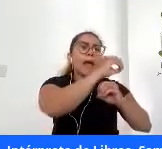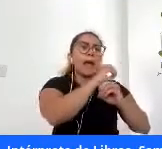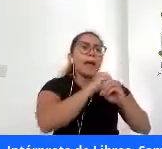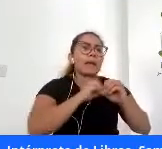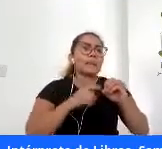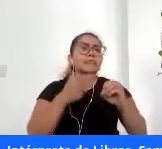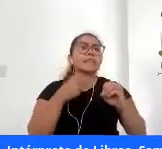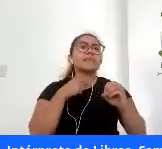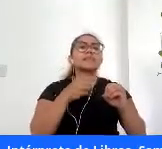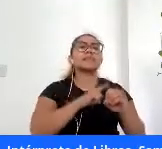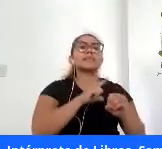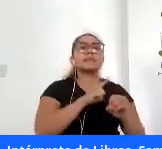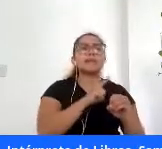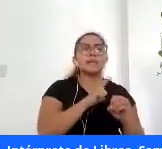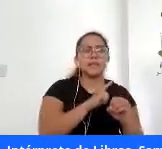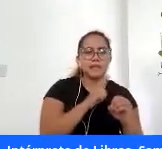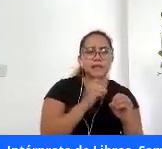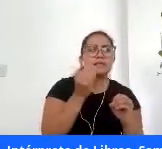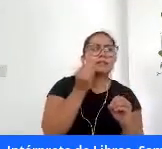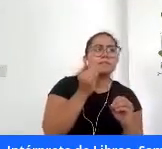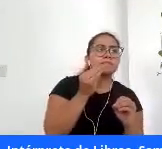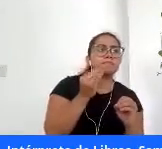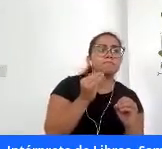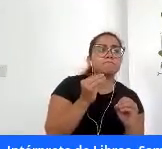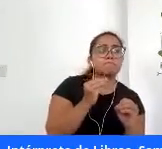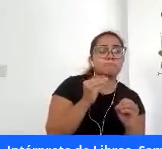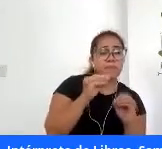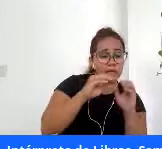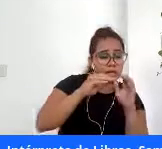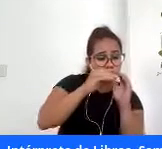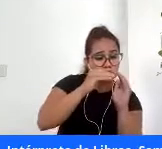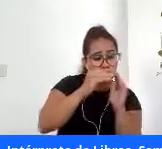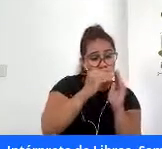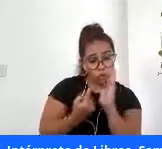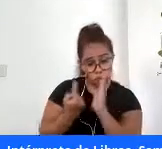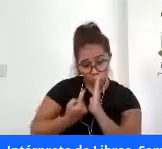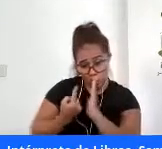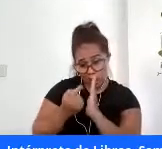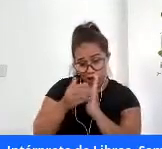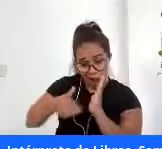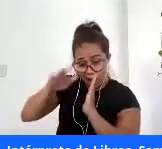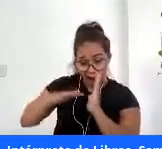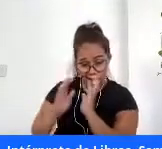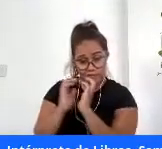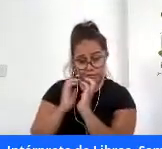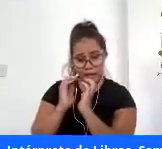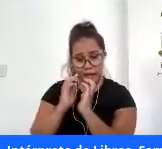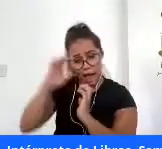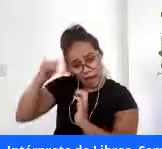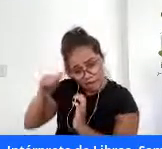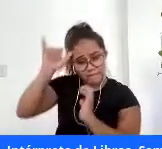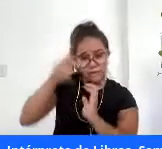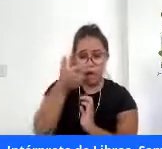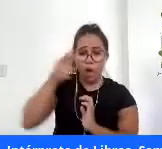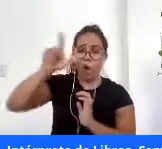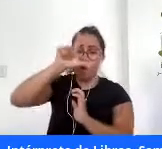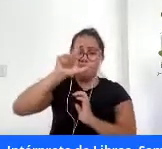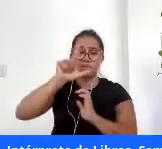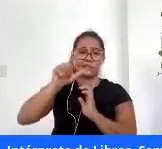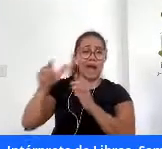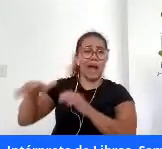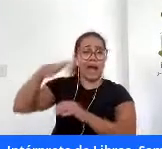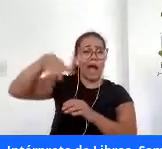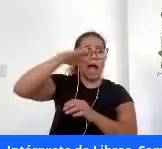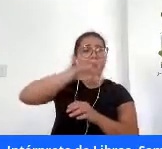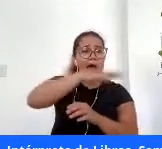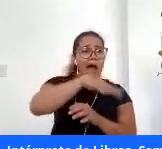elas vão isolar essa área do cérebro, justamente para evitar que outras áreas sejam atingidas pela lesão. E aqui